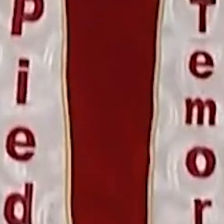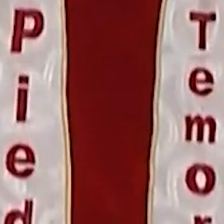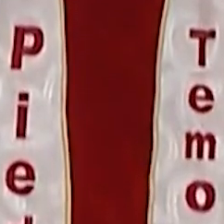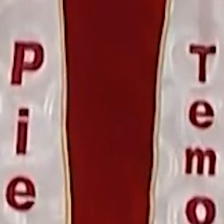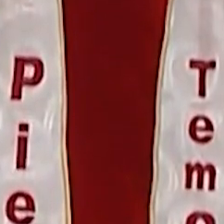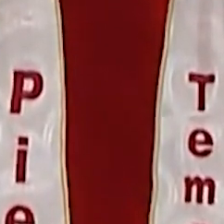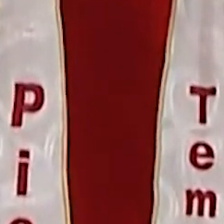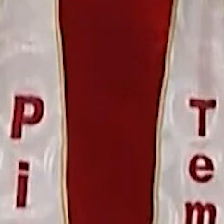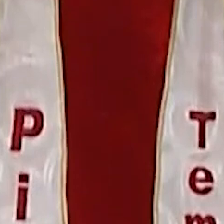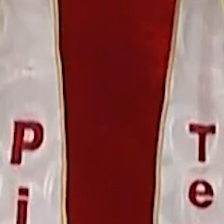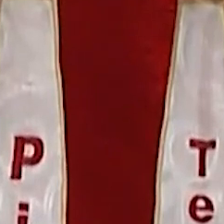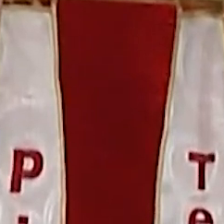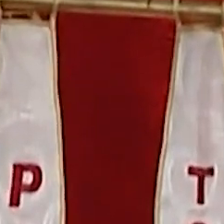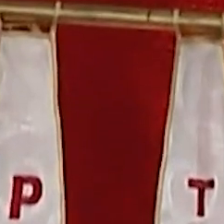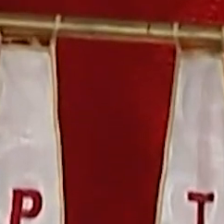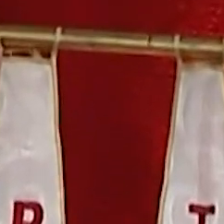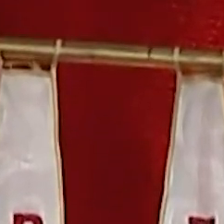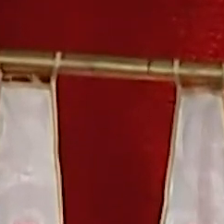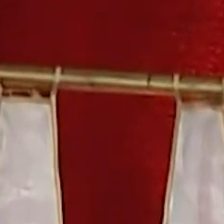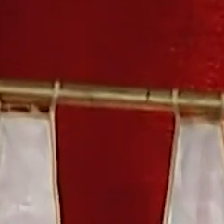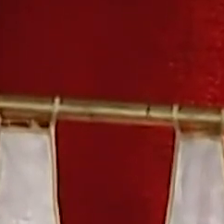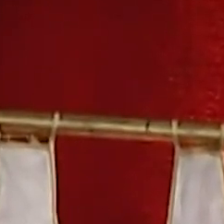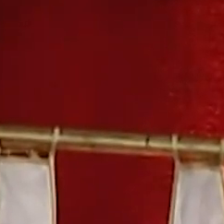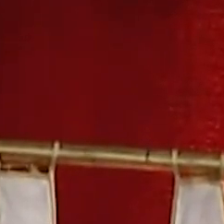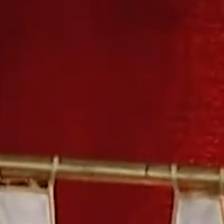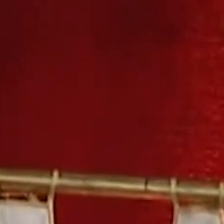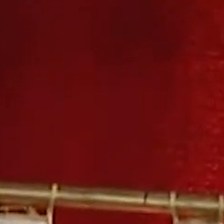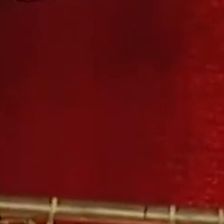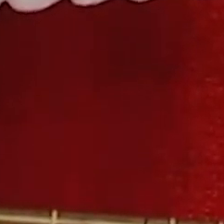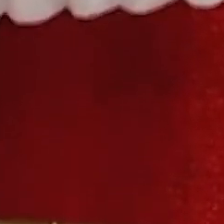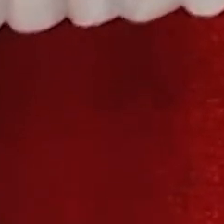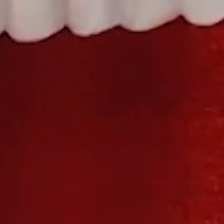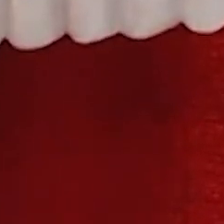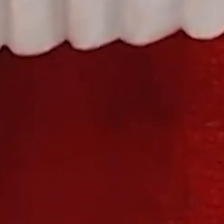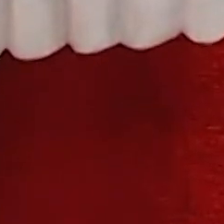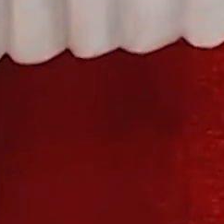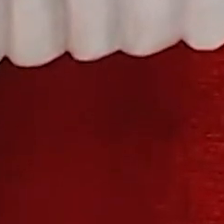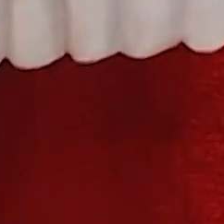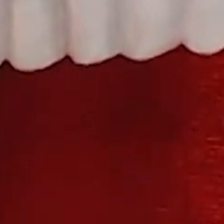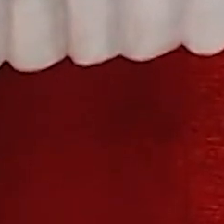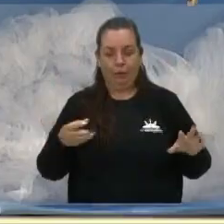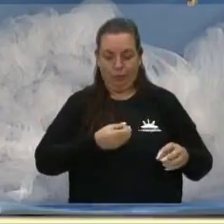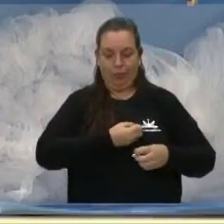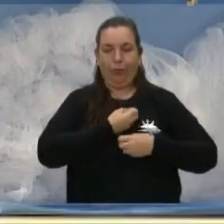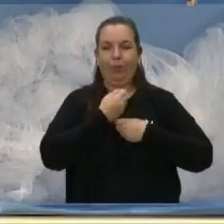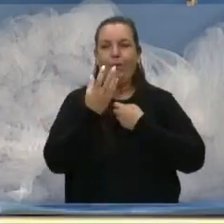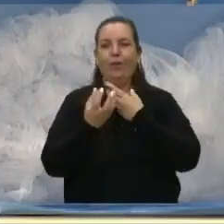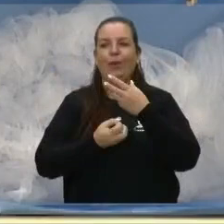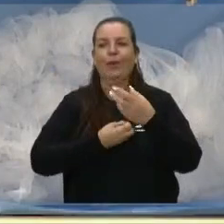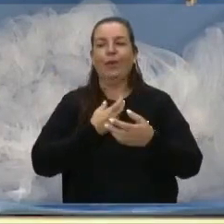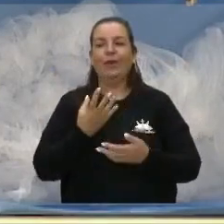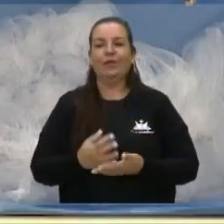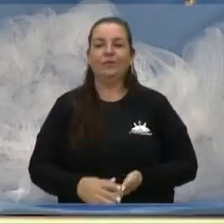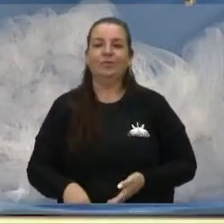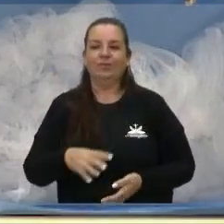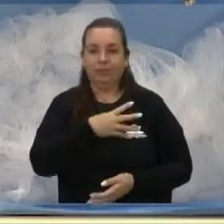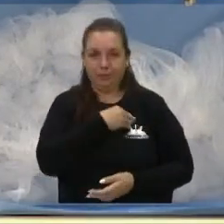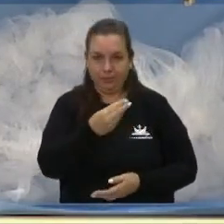A benignidade que brota do Espírito Santo nos faz humanos, filhos e